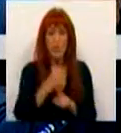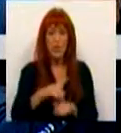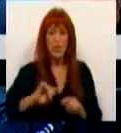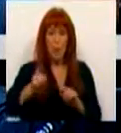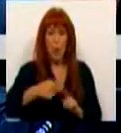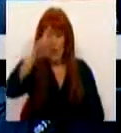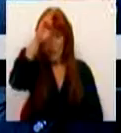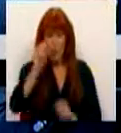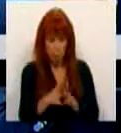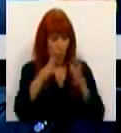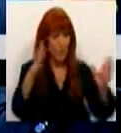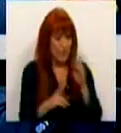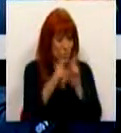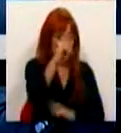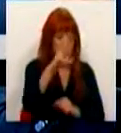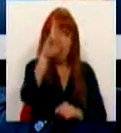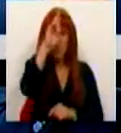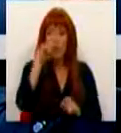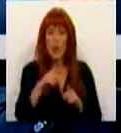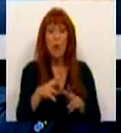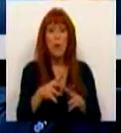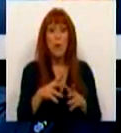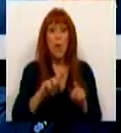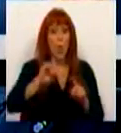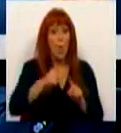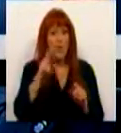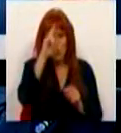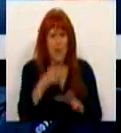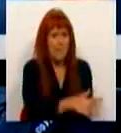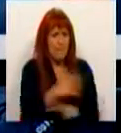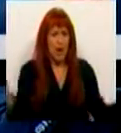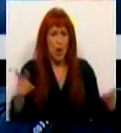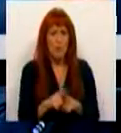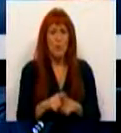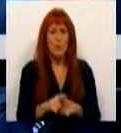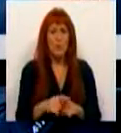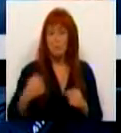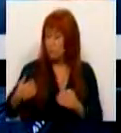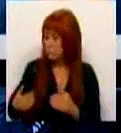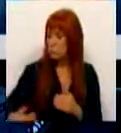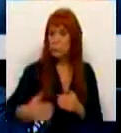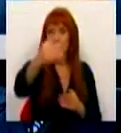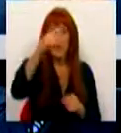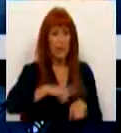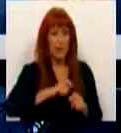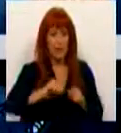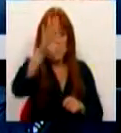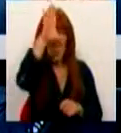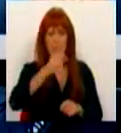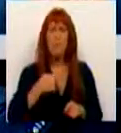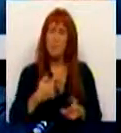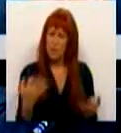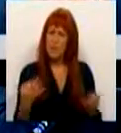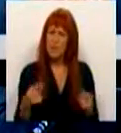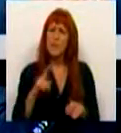ano o esforço do aumento era o ano de maior esforço ao longo de toda a legislatura. Mas eu tenho